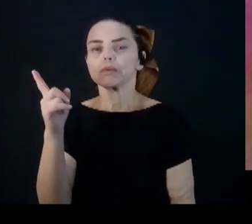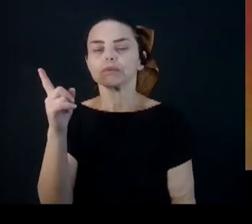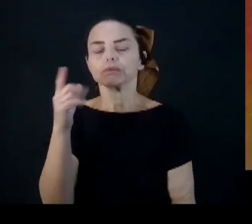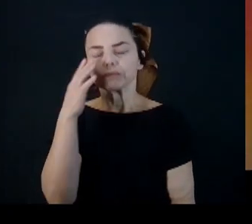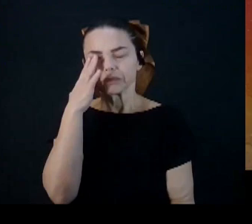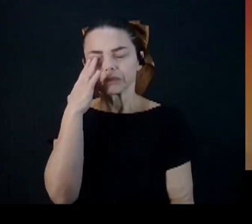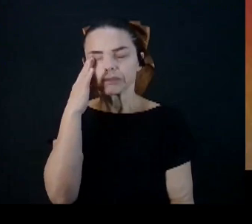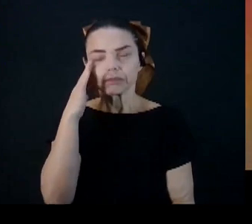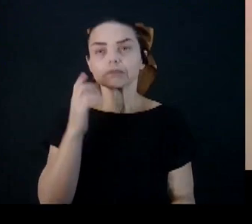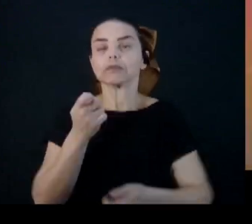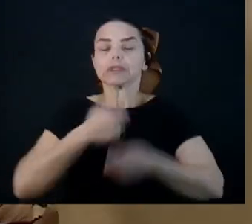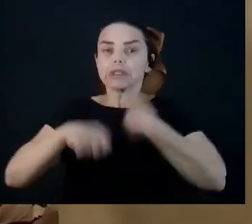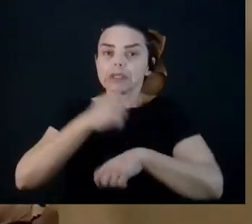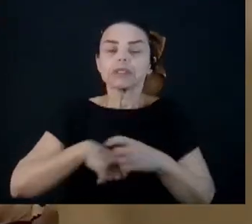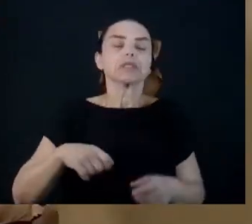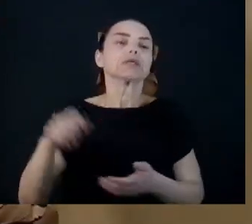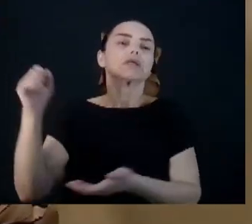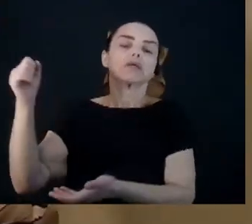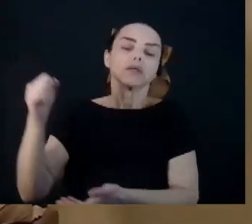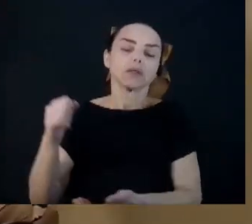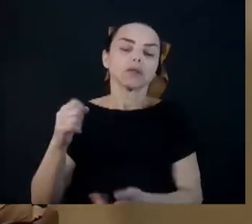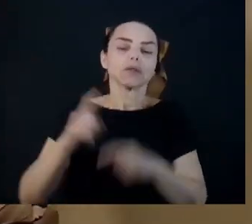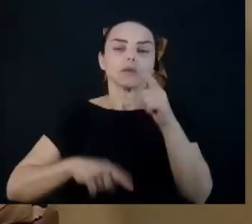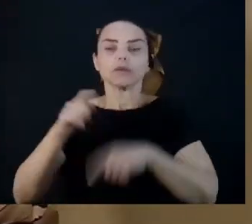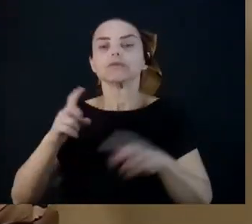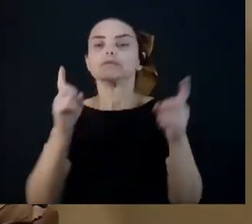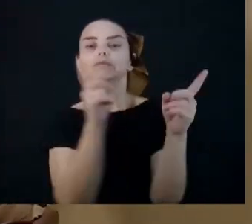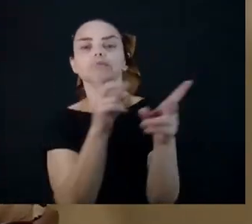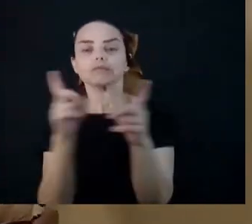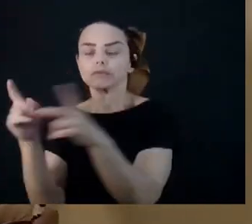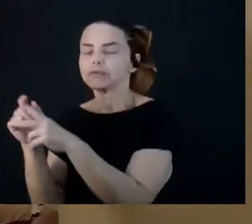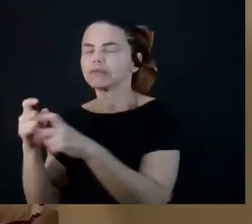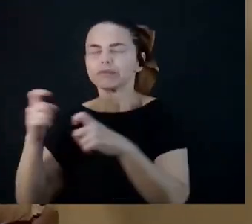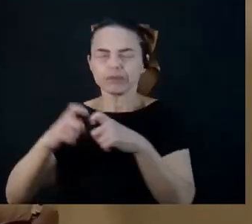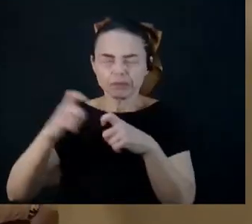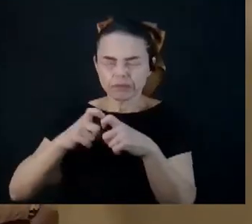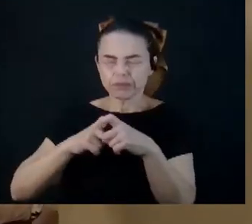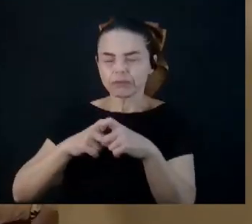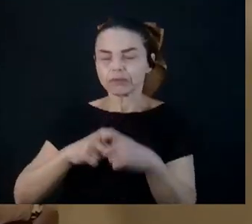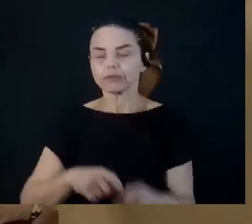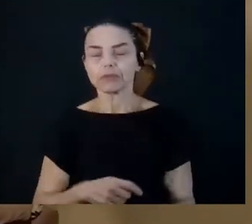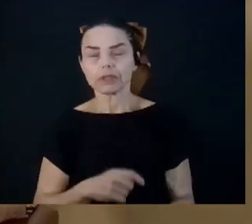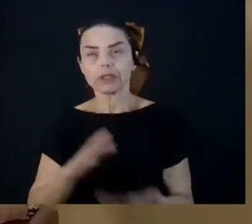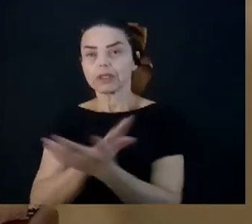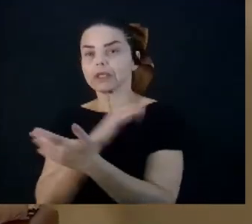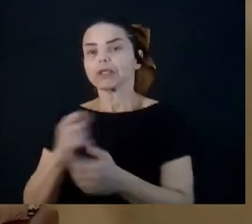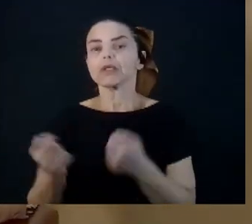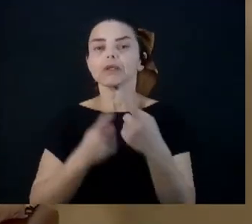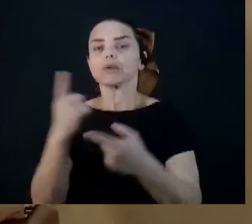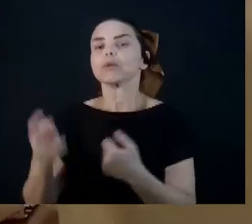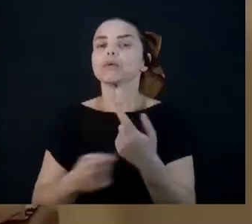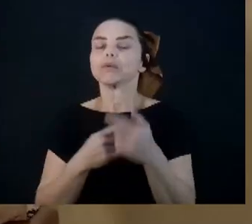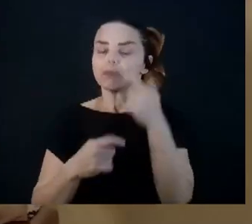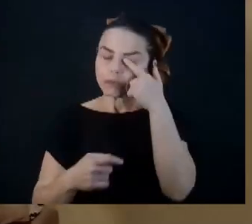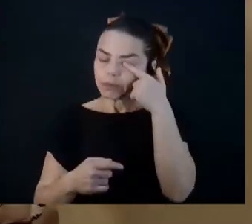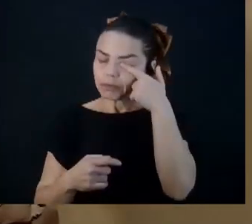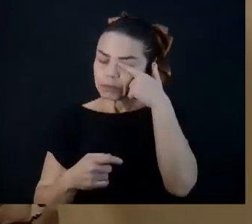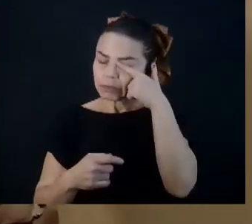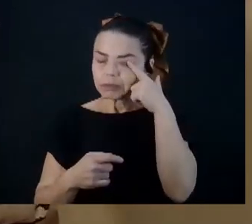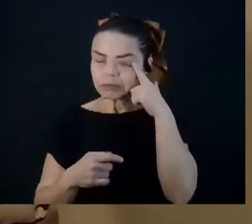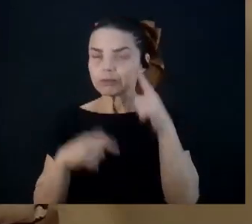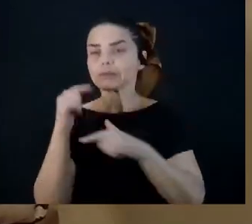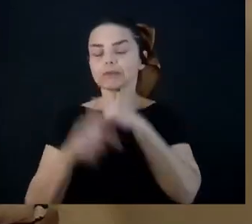mercadores, né? Eles traziam as coisas para vender, médicos, tinha alguns médicos, né? Então eles trabalharam